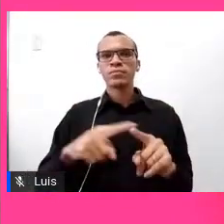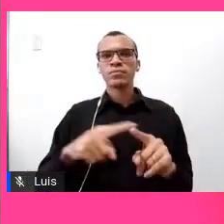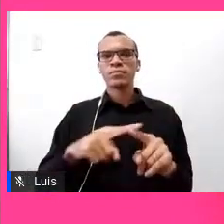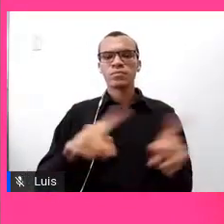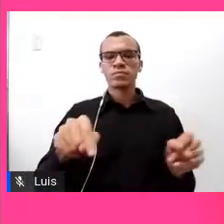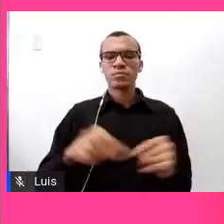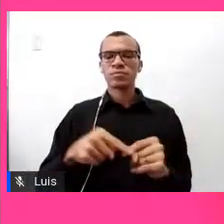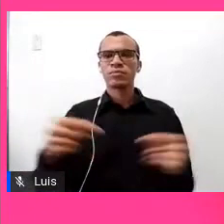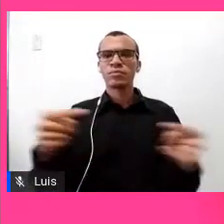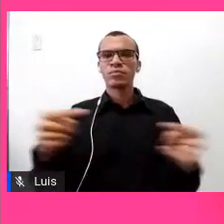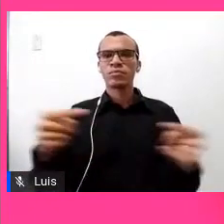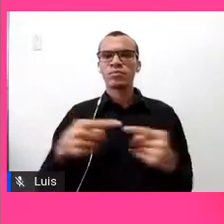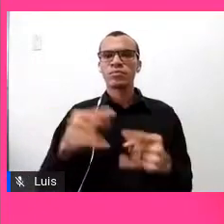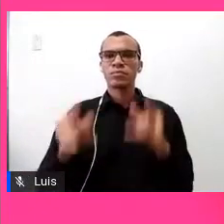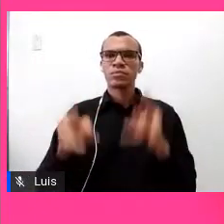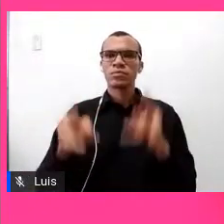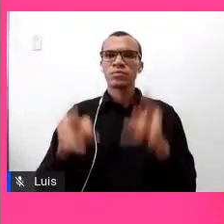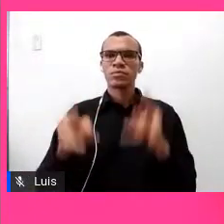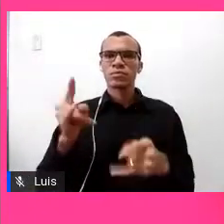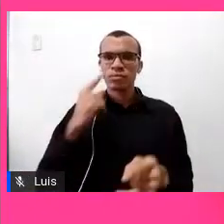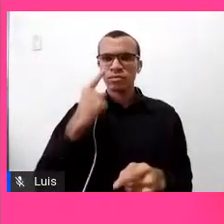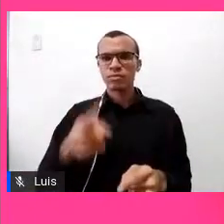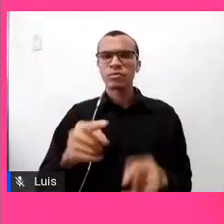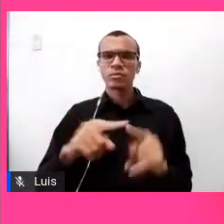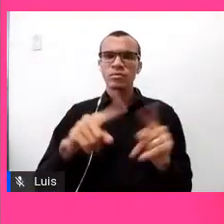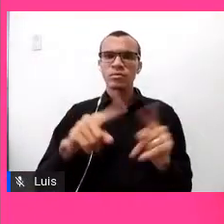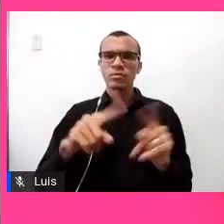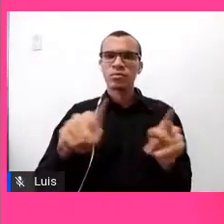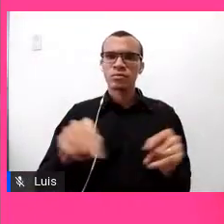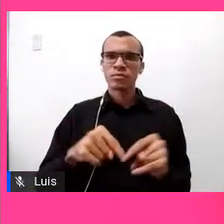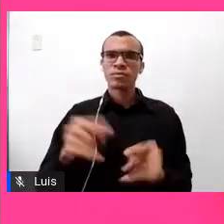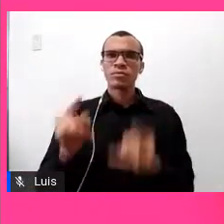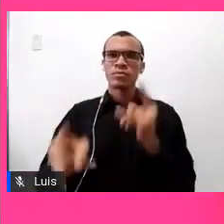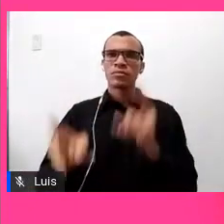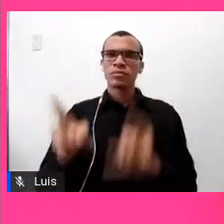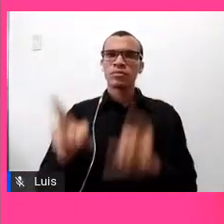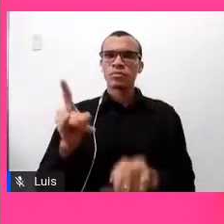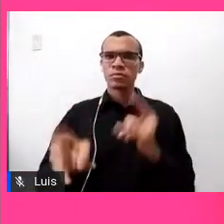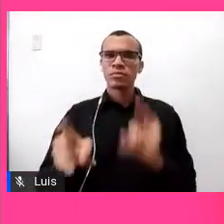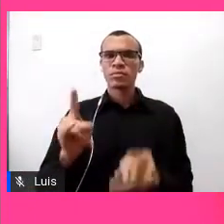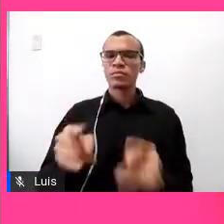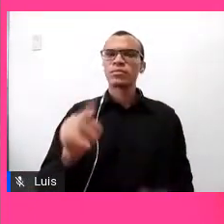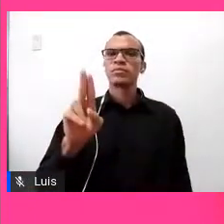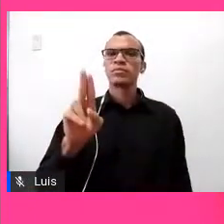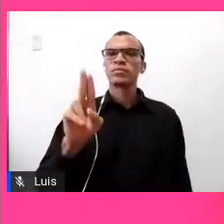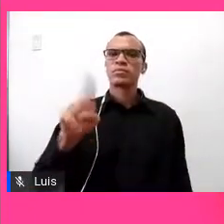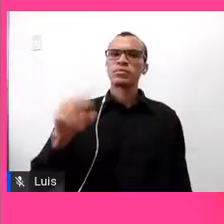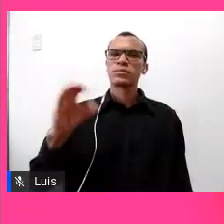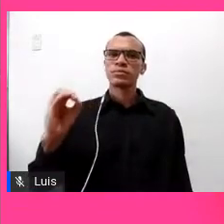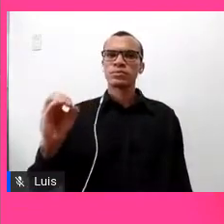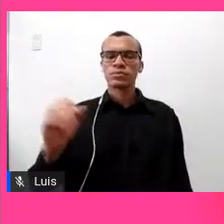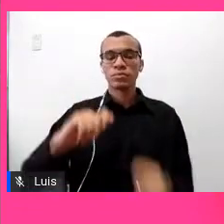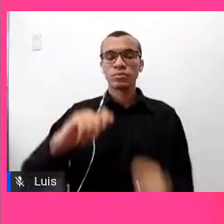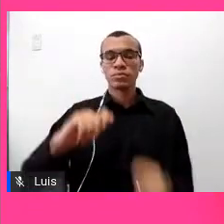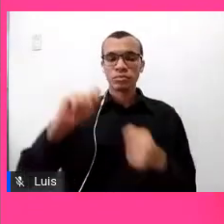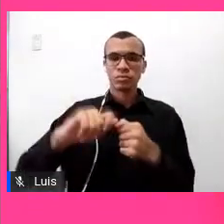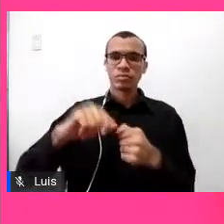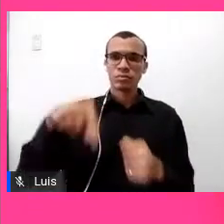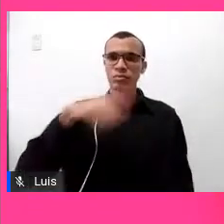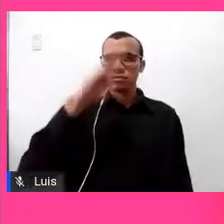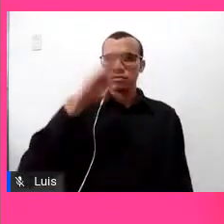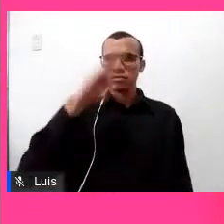né? Essa é uma placa de robótica chamada Arduino Uno. Ela é fabricada no Brasil por uma empresa